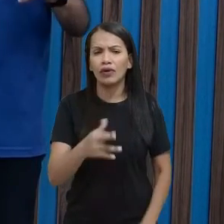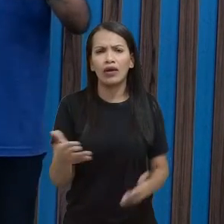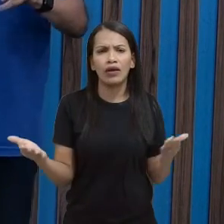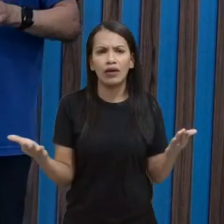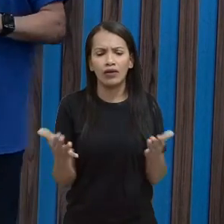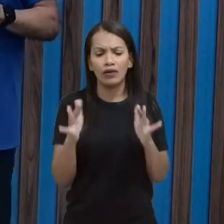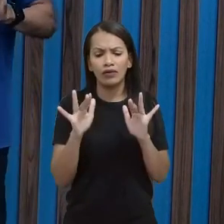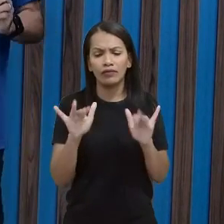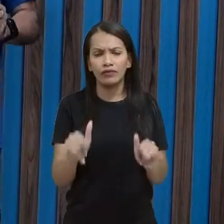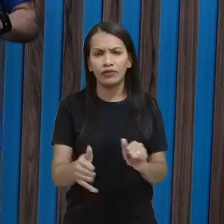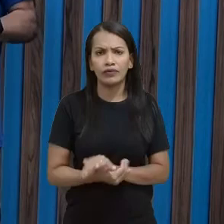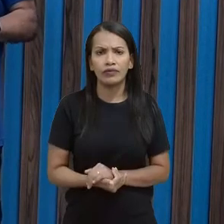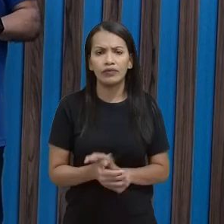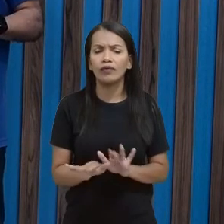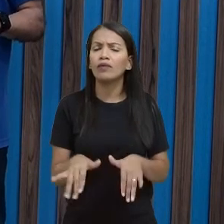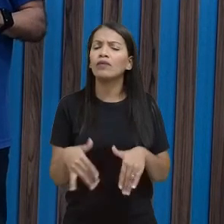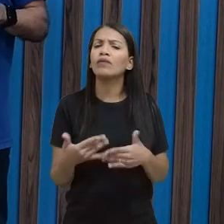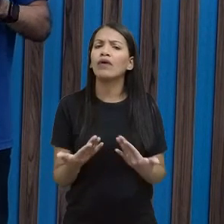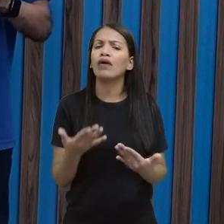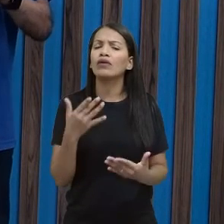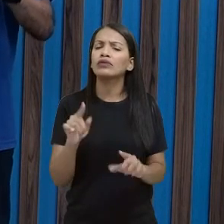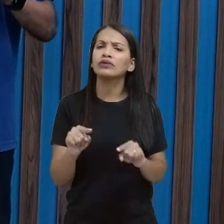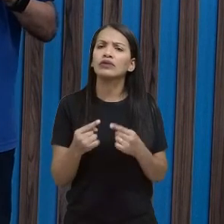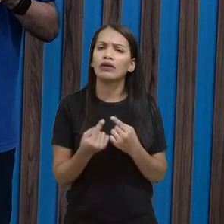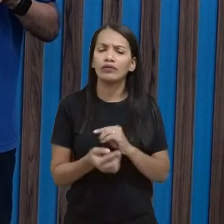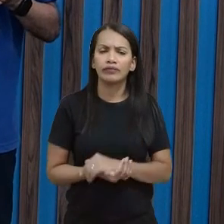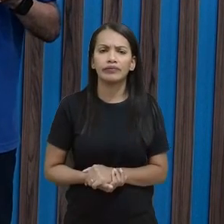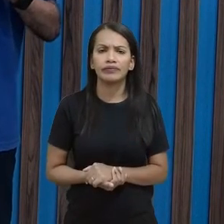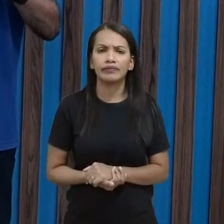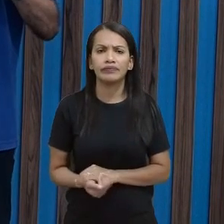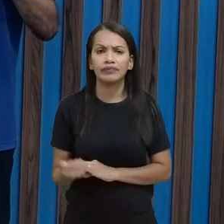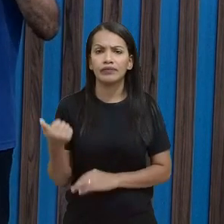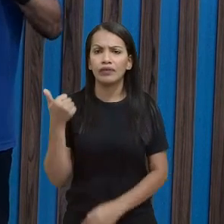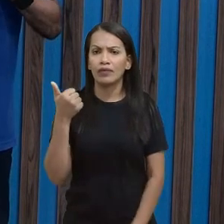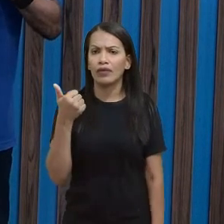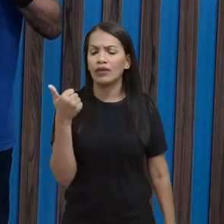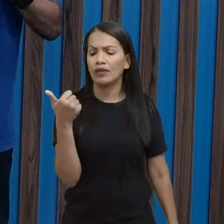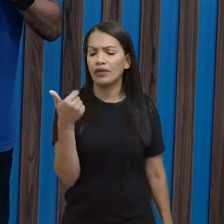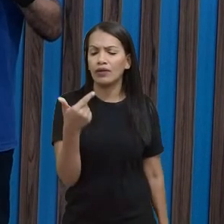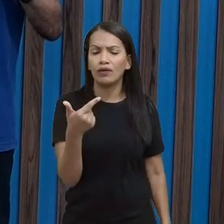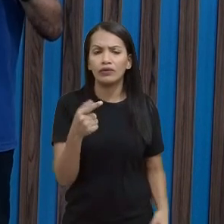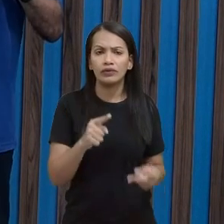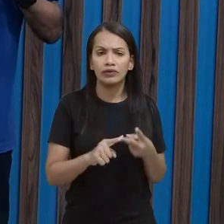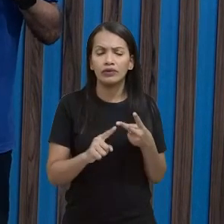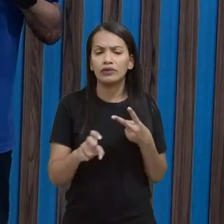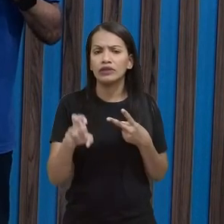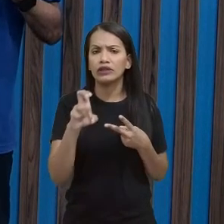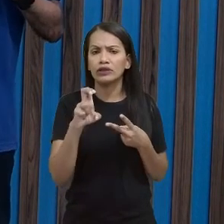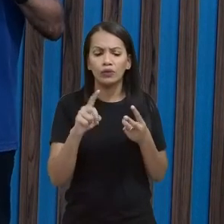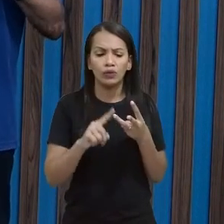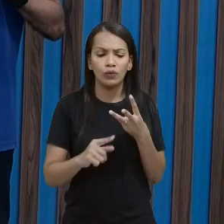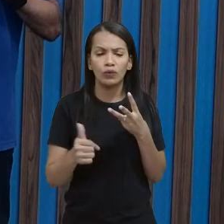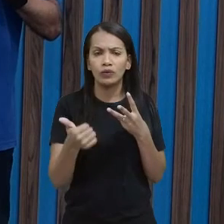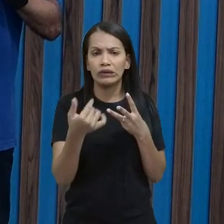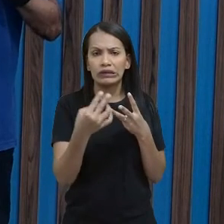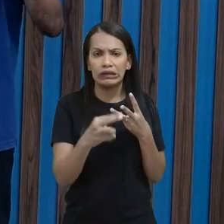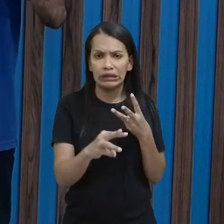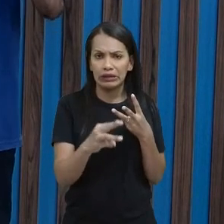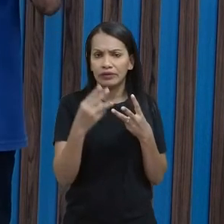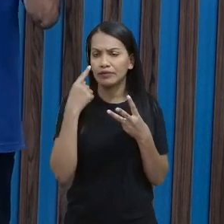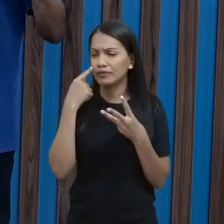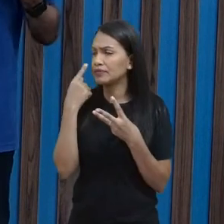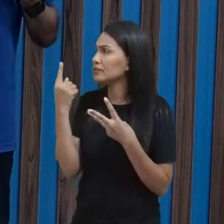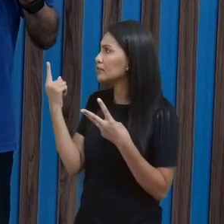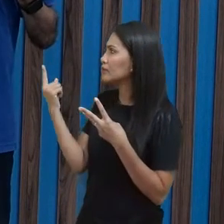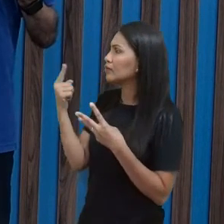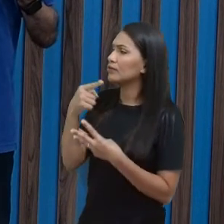no final. Que desafio é esse? Ó, eu tenho aí 12, 5, 13 e H. Eu tenho